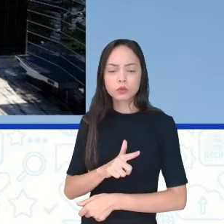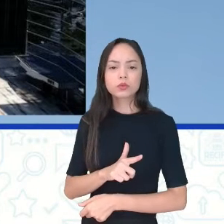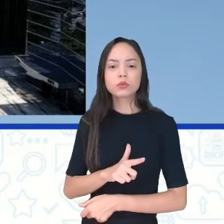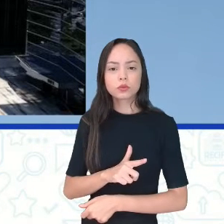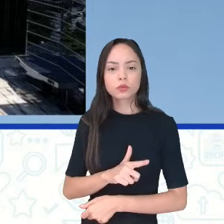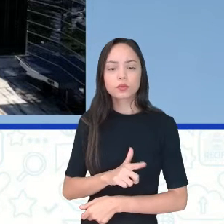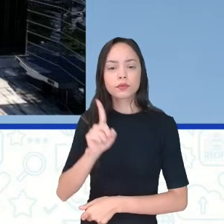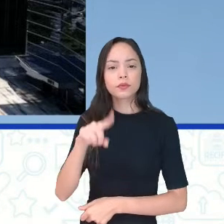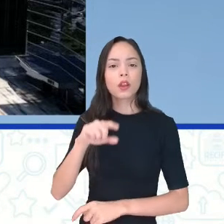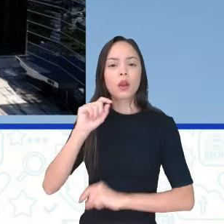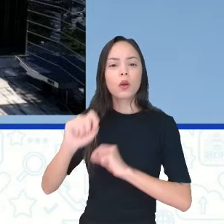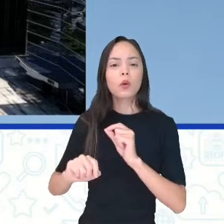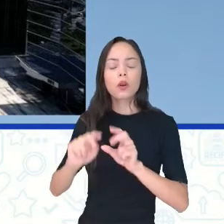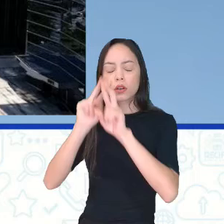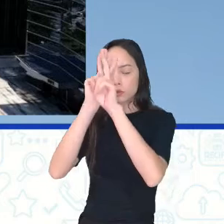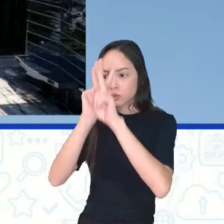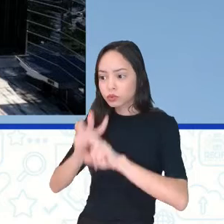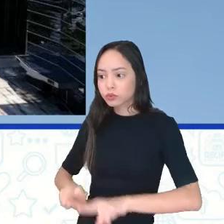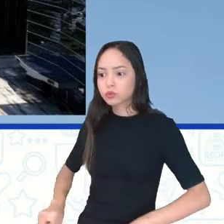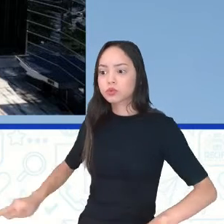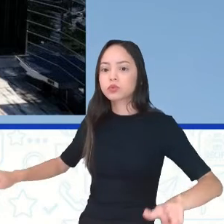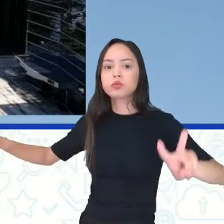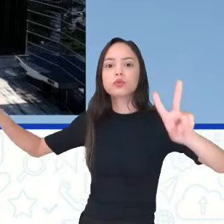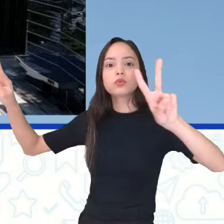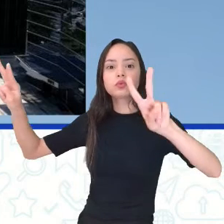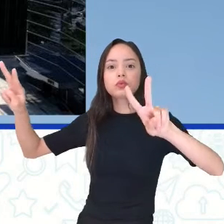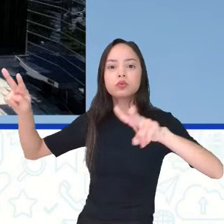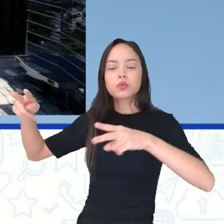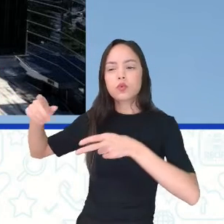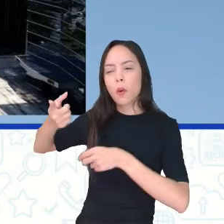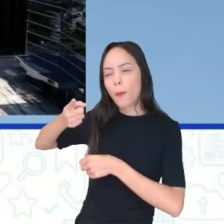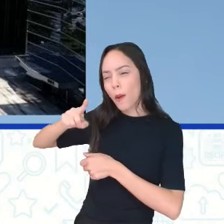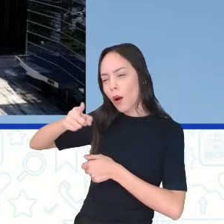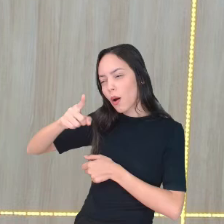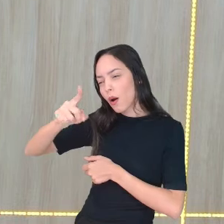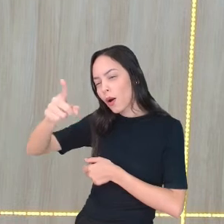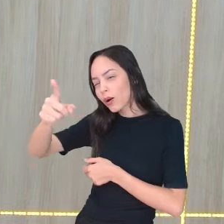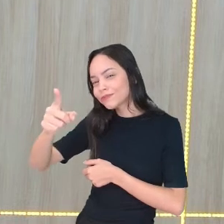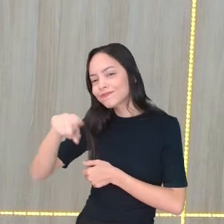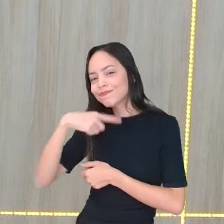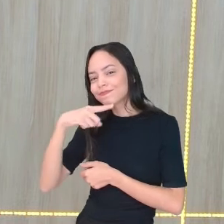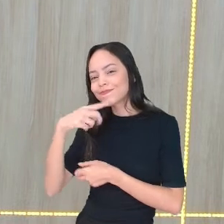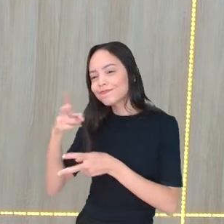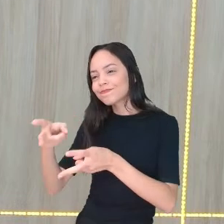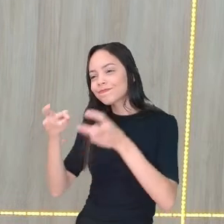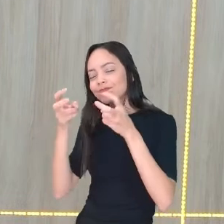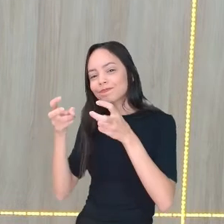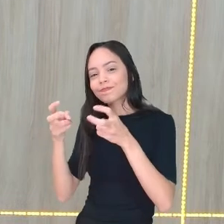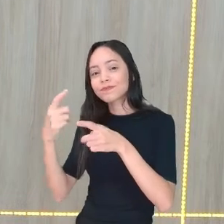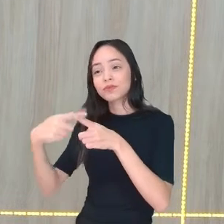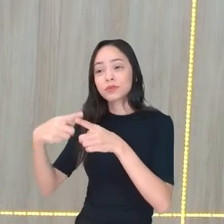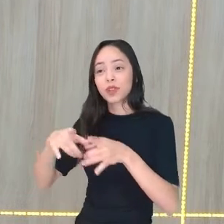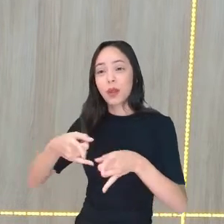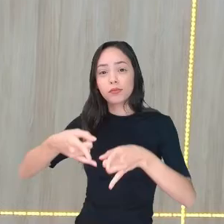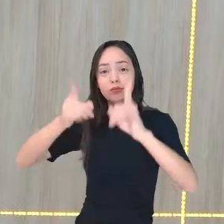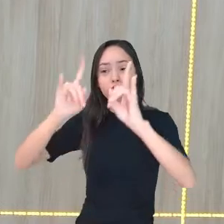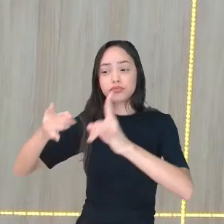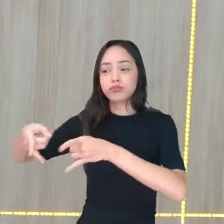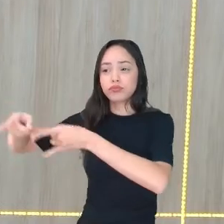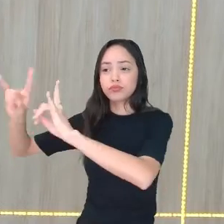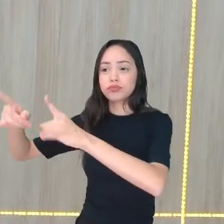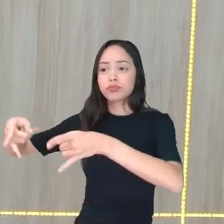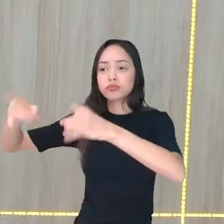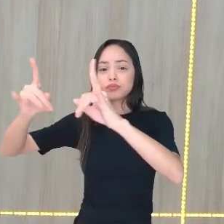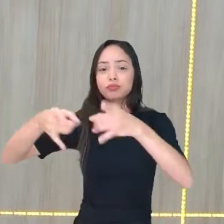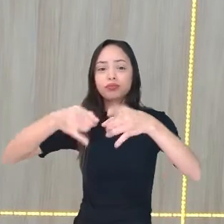aquela visão lá do horizonte, a gente não consegue mais perceber isso, porque os prédios eles vão